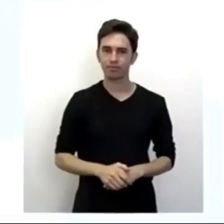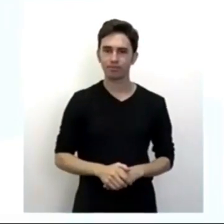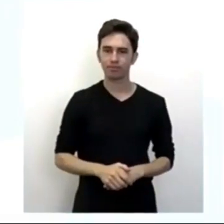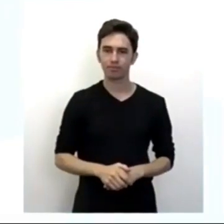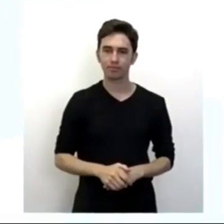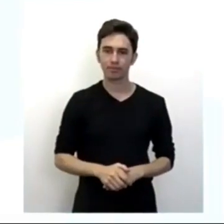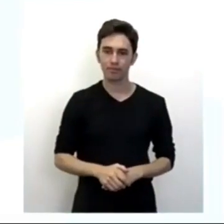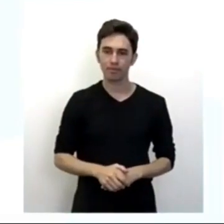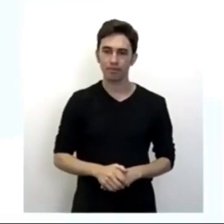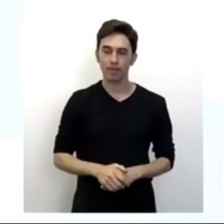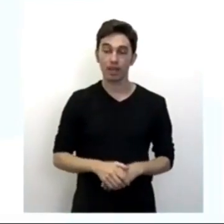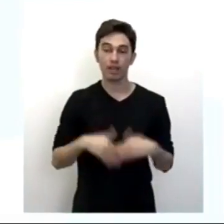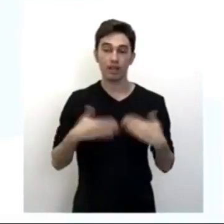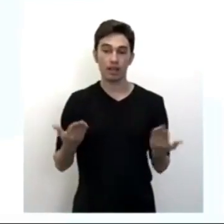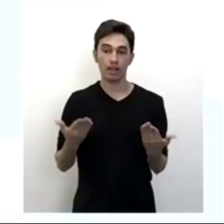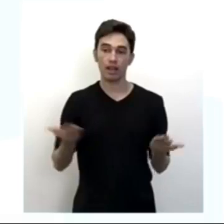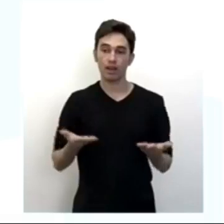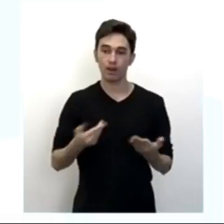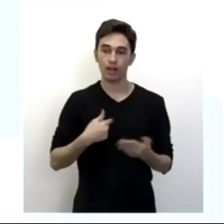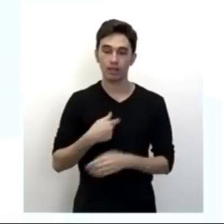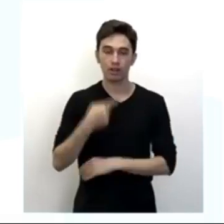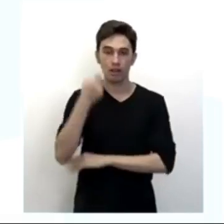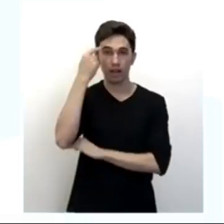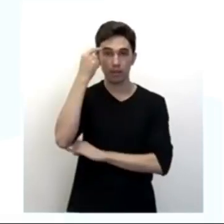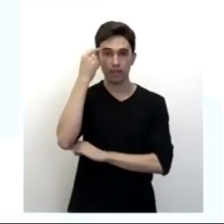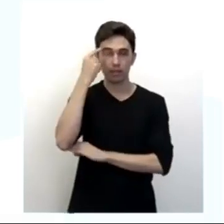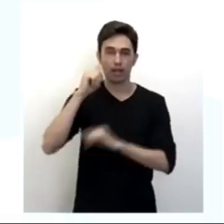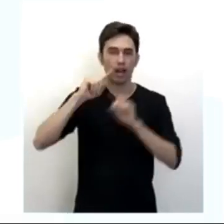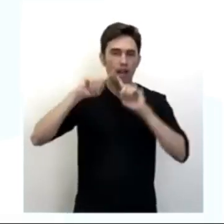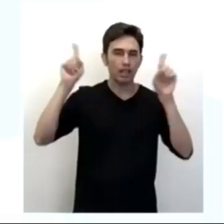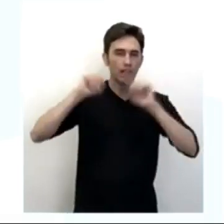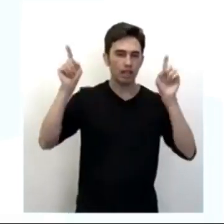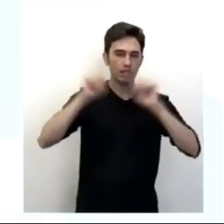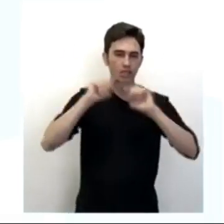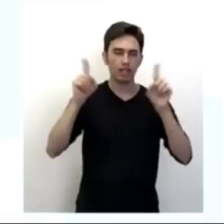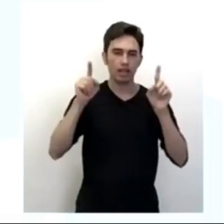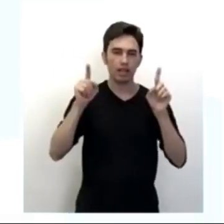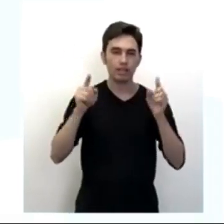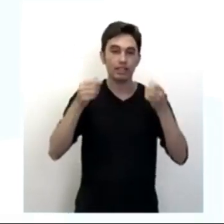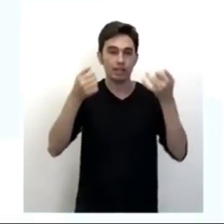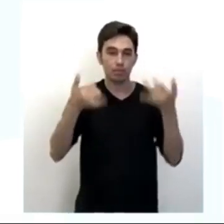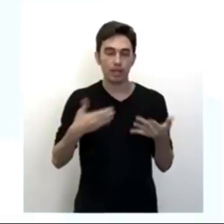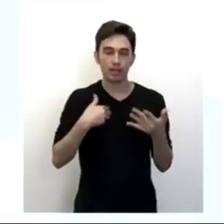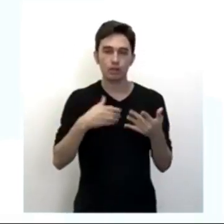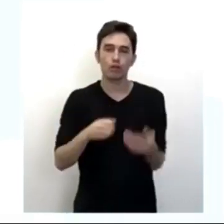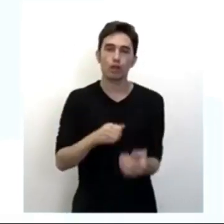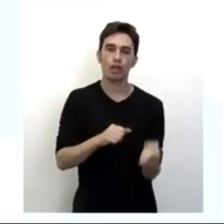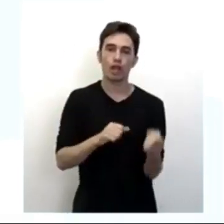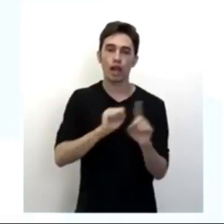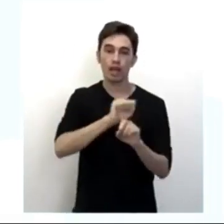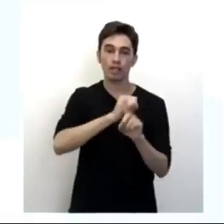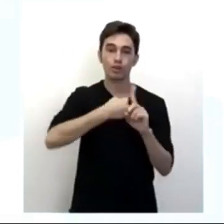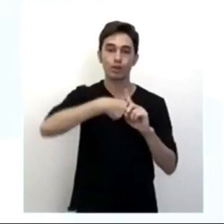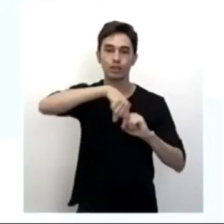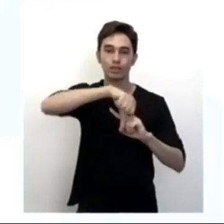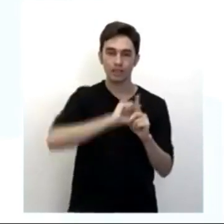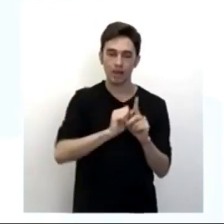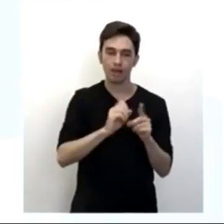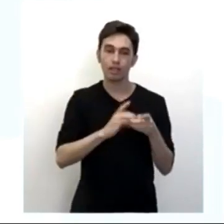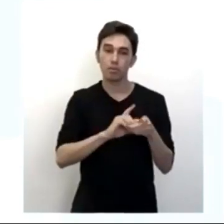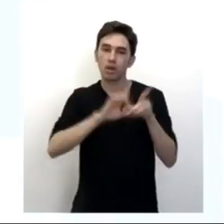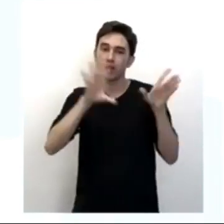E na questão aí da crítica que se faz à social-democracia. É uma crítica, inclusive,